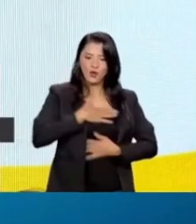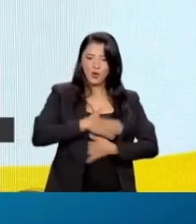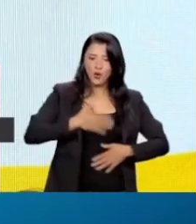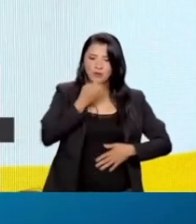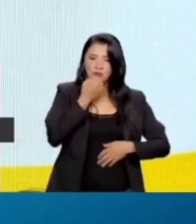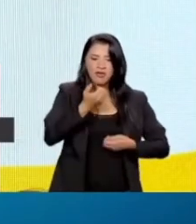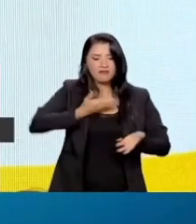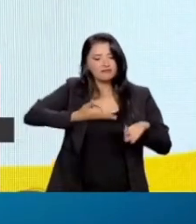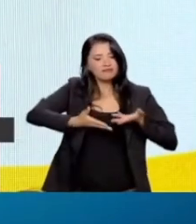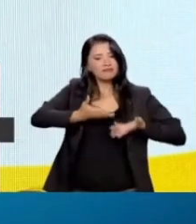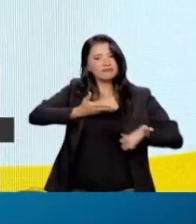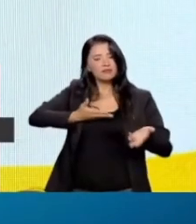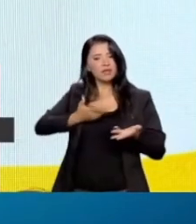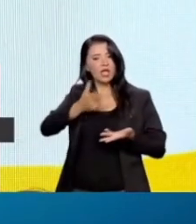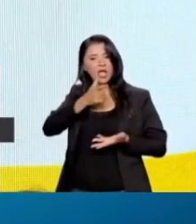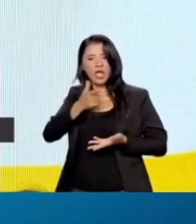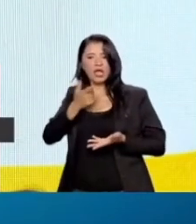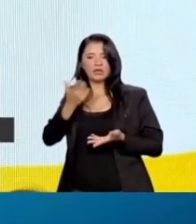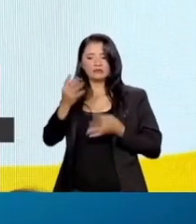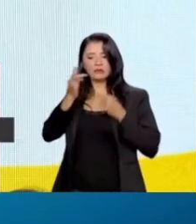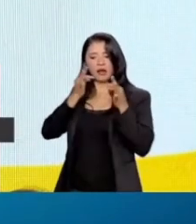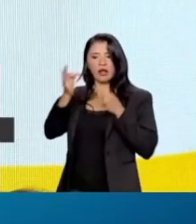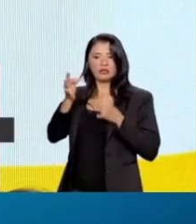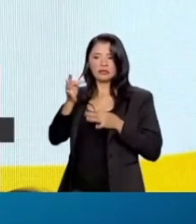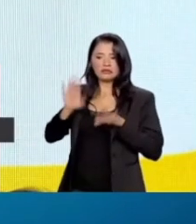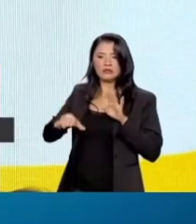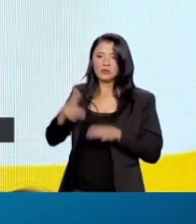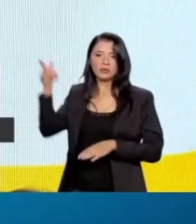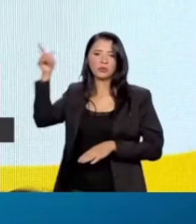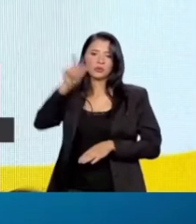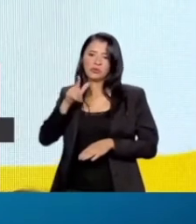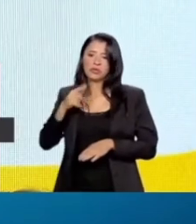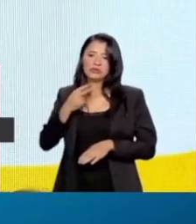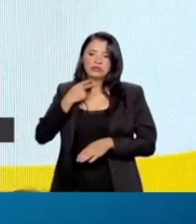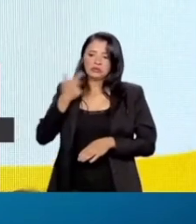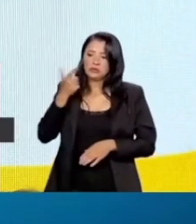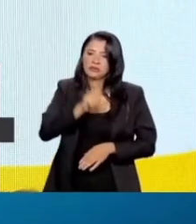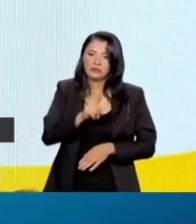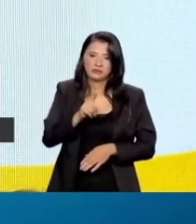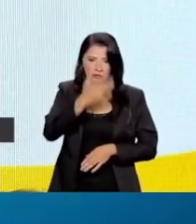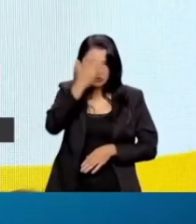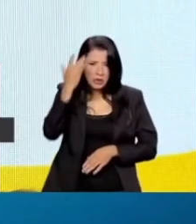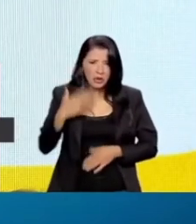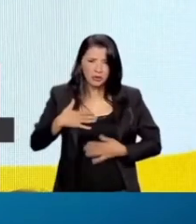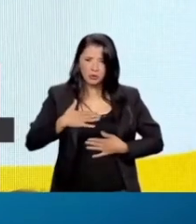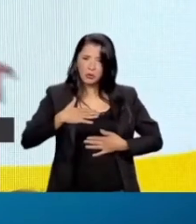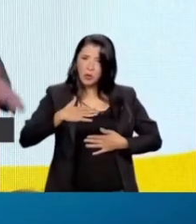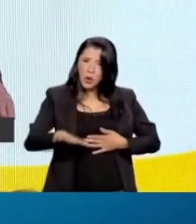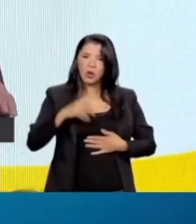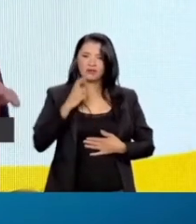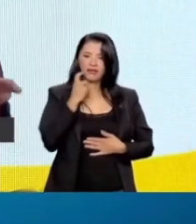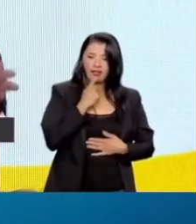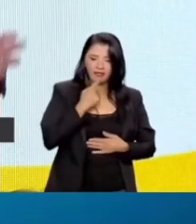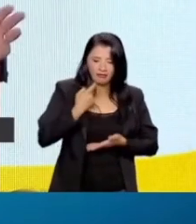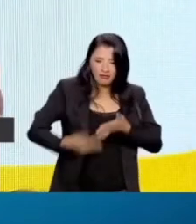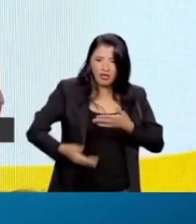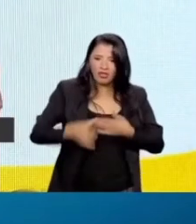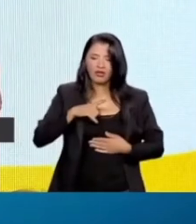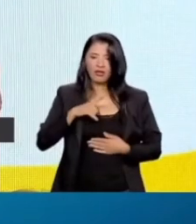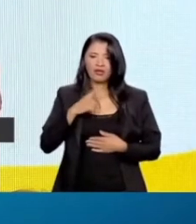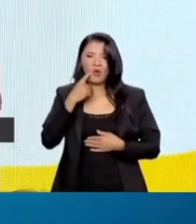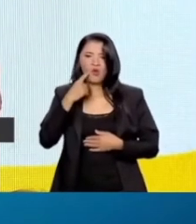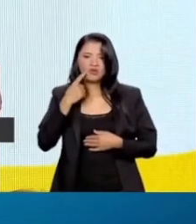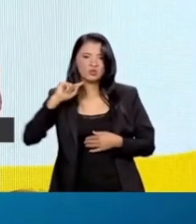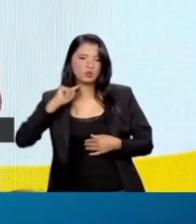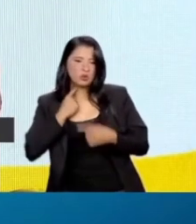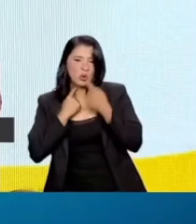tratadas. pessoas não se tratam porque não podem. Ninguém gosta de tabanqueiro. Ninguém gosta de ter